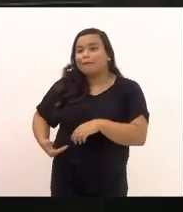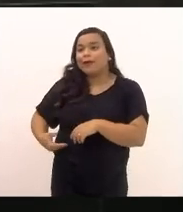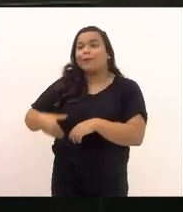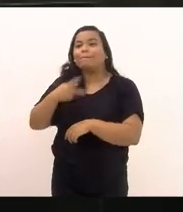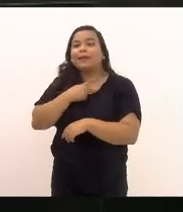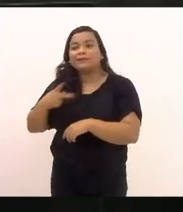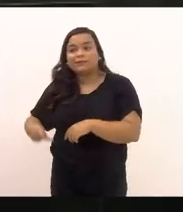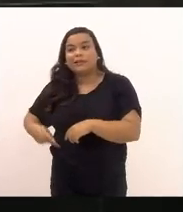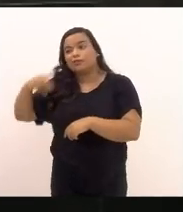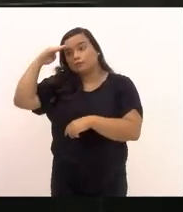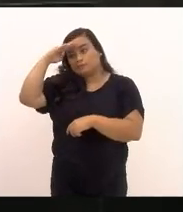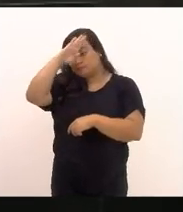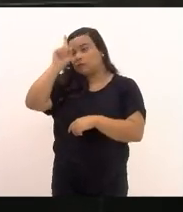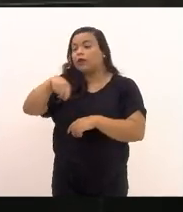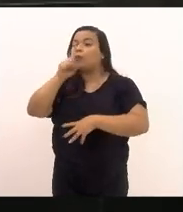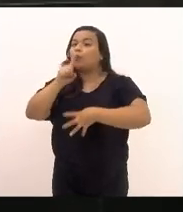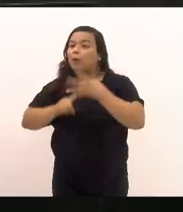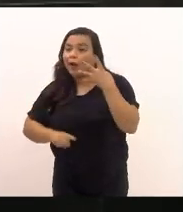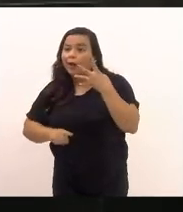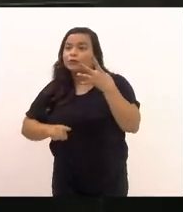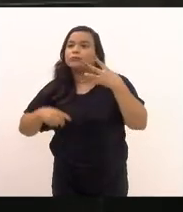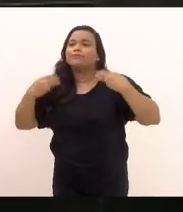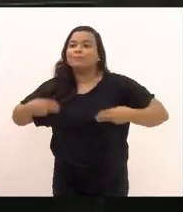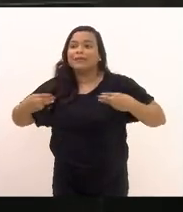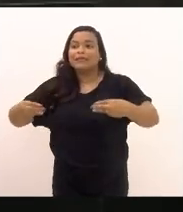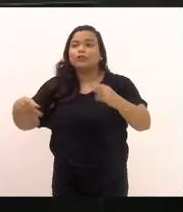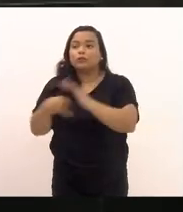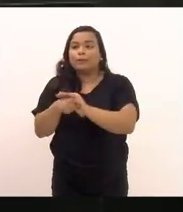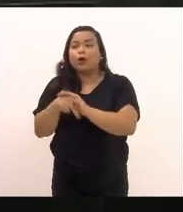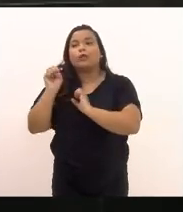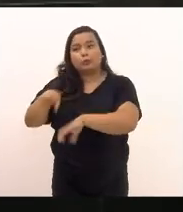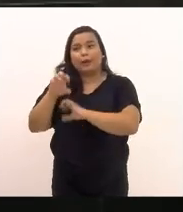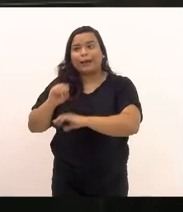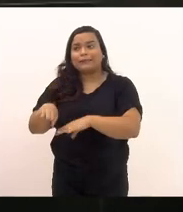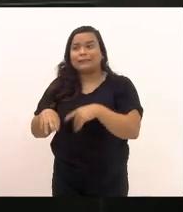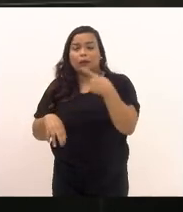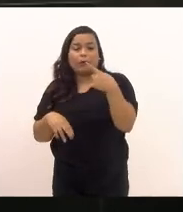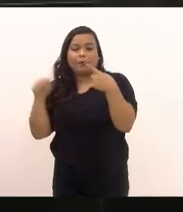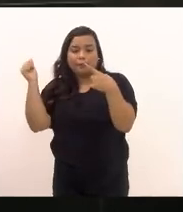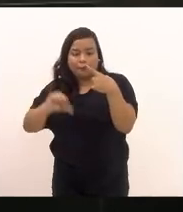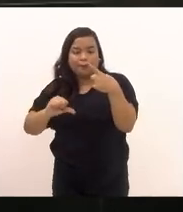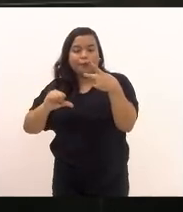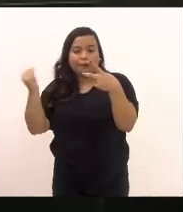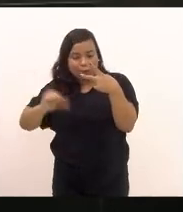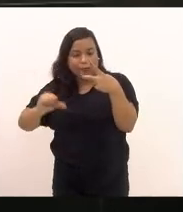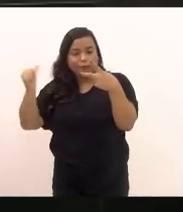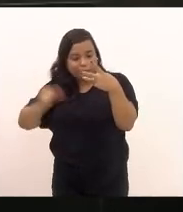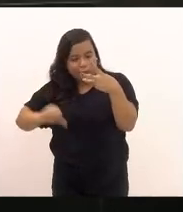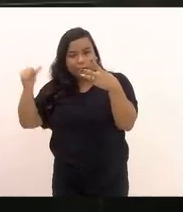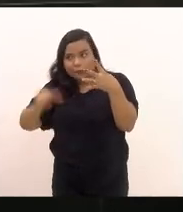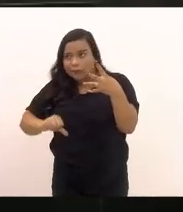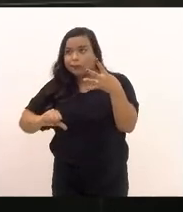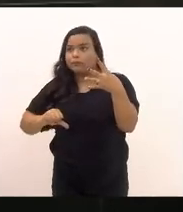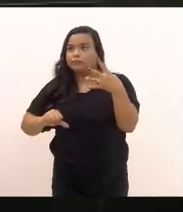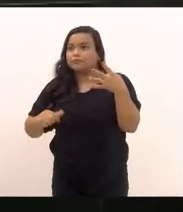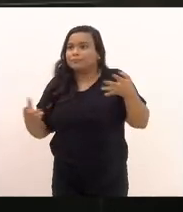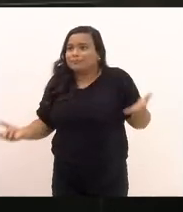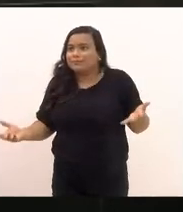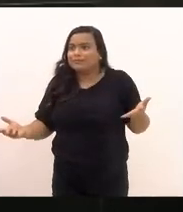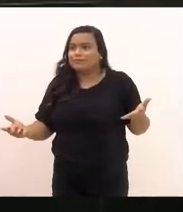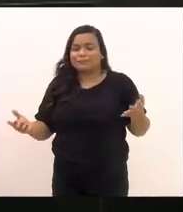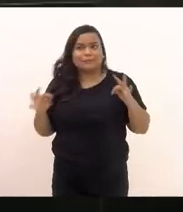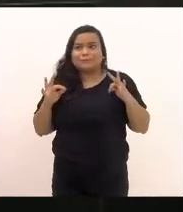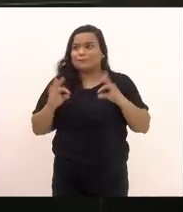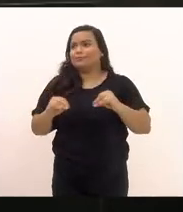4 ministros da Educação, um pior do que o outro, um mais fechado à pluralidade que a educação requer do que o